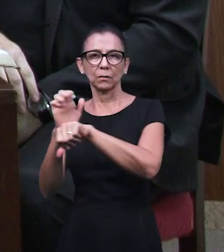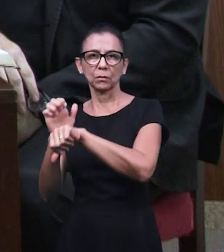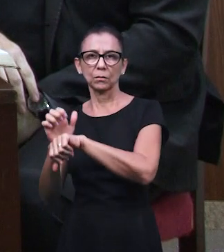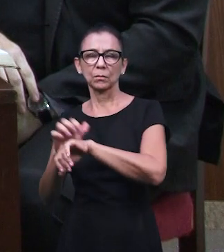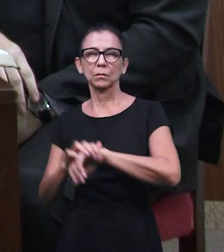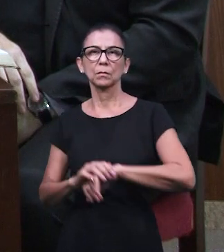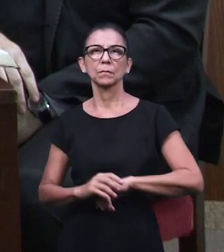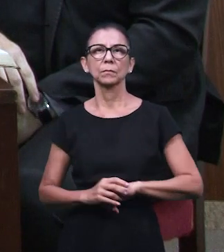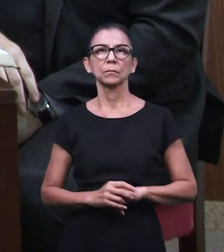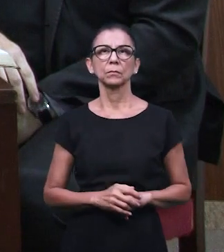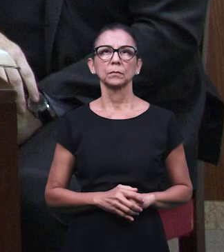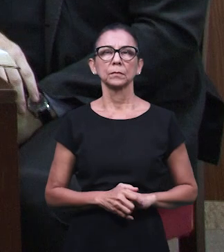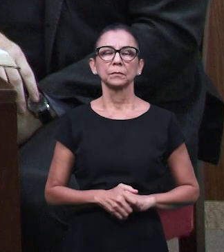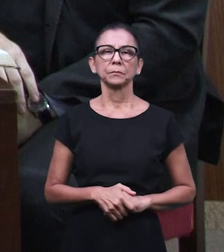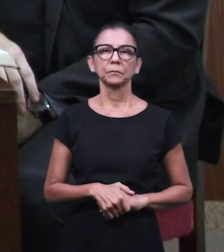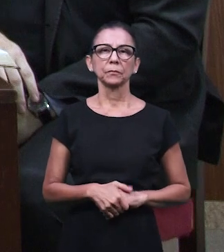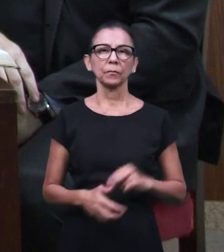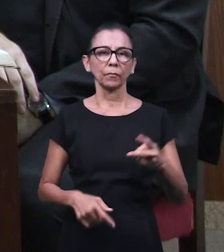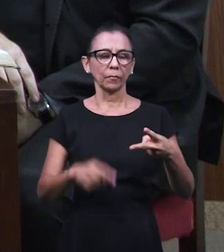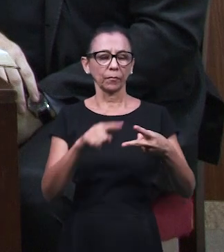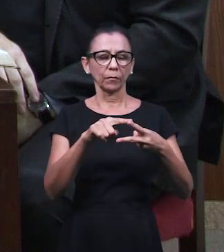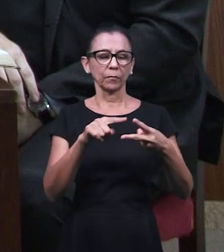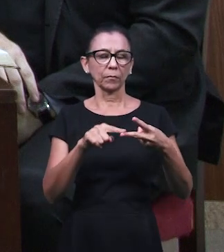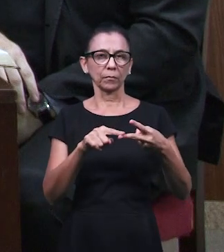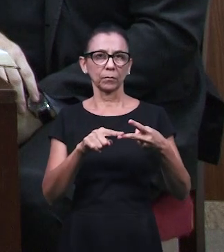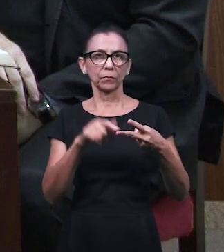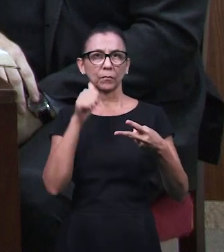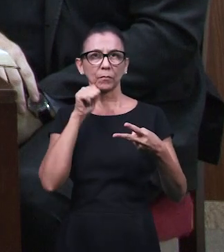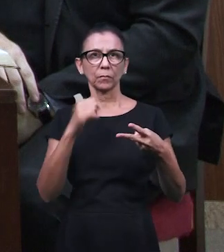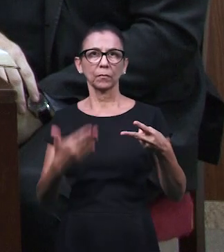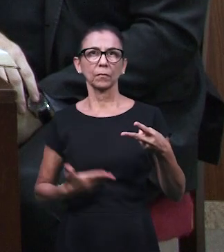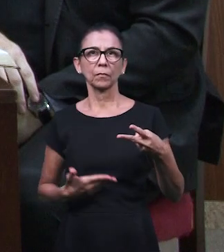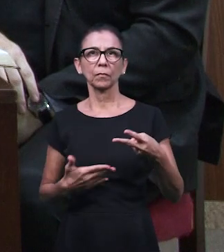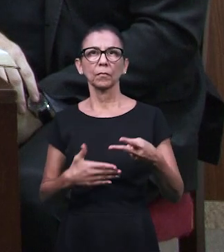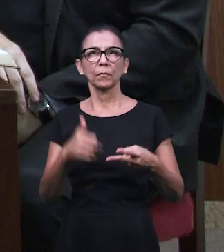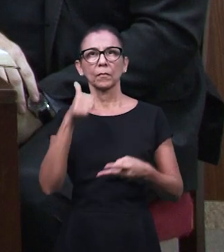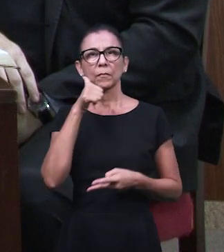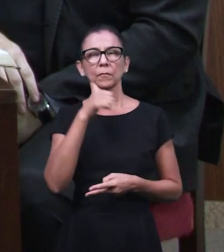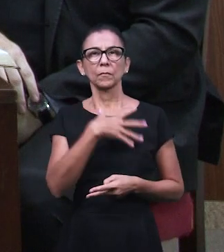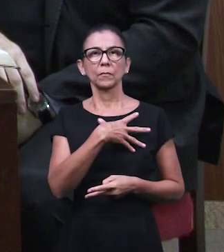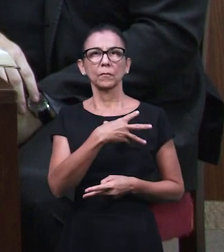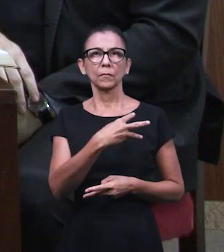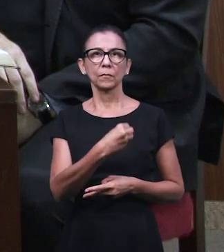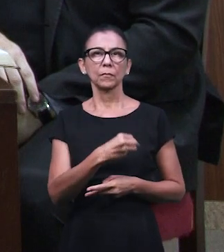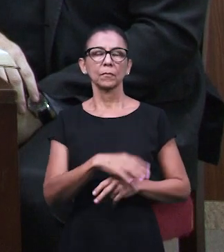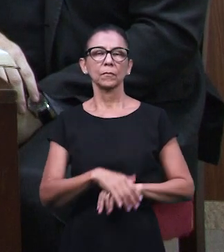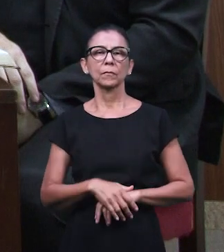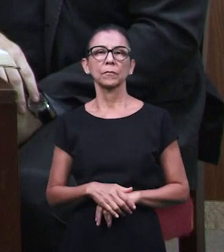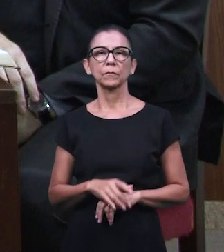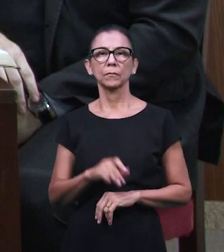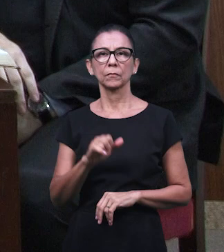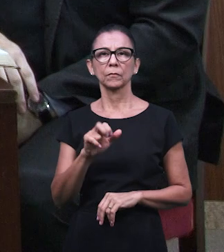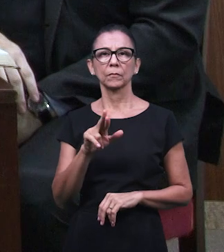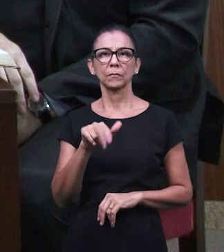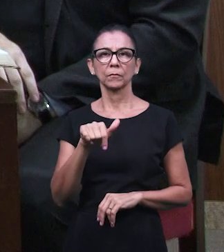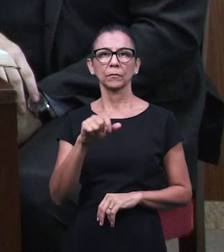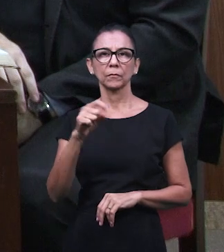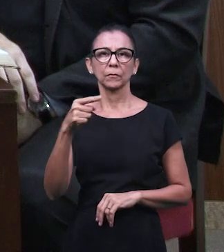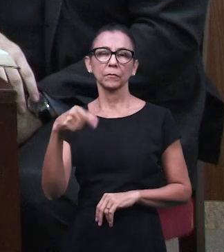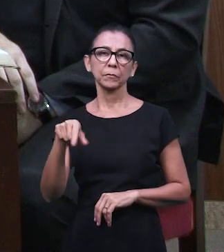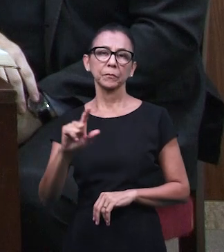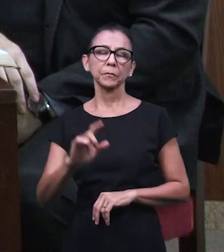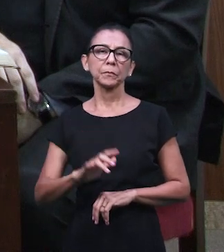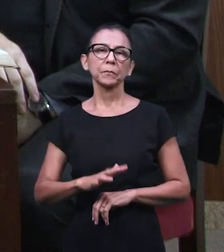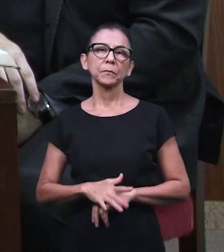a Sofia são filhas da nossa irmã Elaine e Felipe, da Igreja de Magé, são trabalhadores do Manaim,